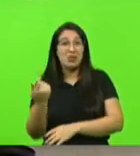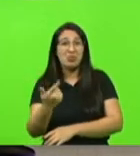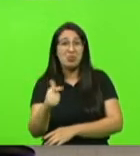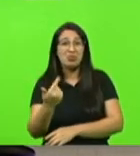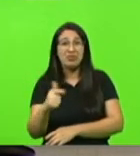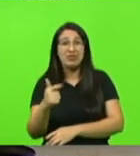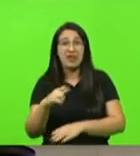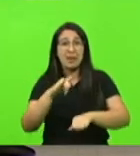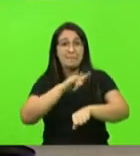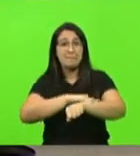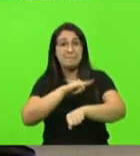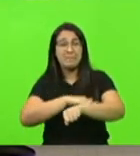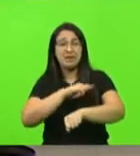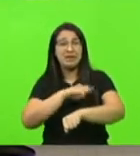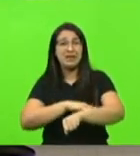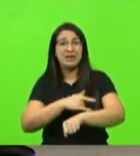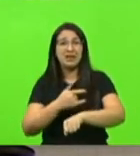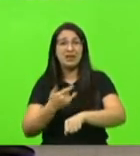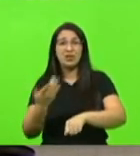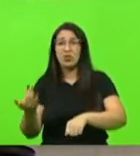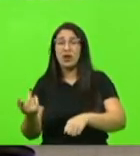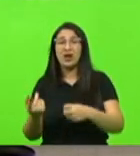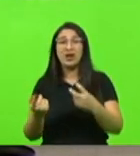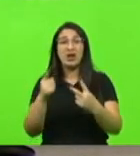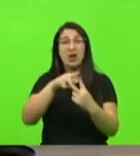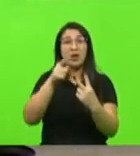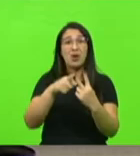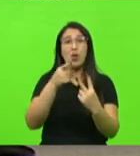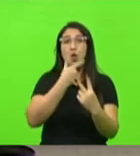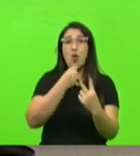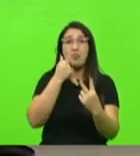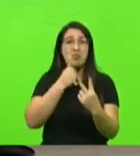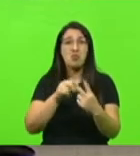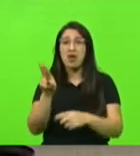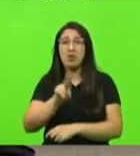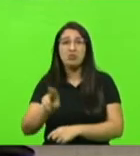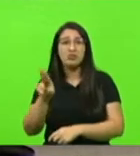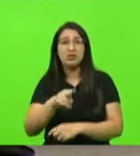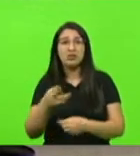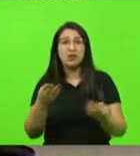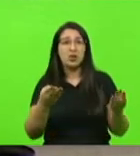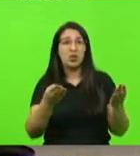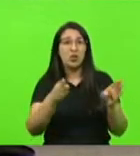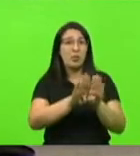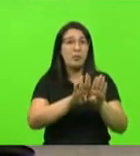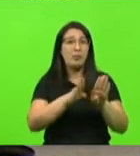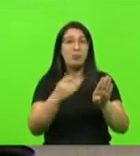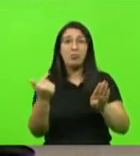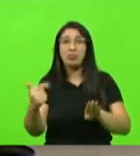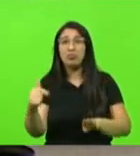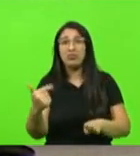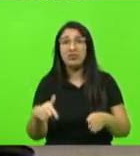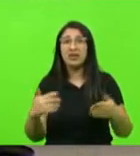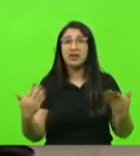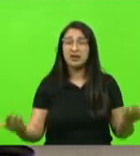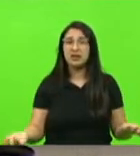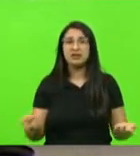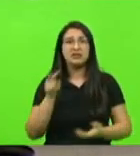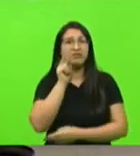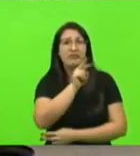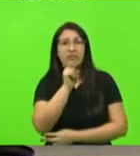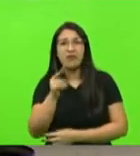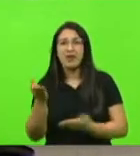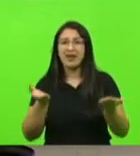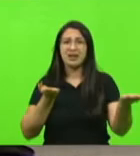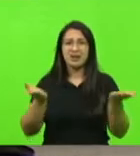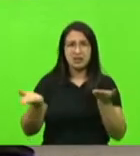banheiro sendo usado para menino e menina, né? Sem porta, inclusive, nós daí vemos uma